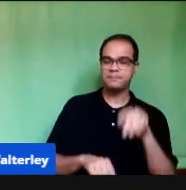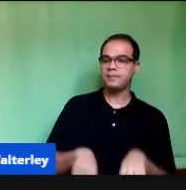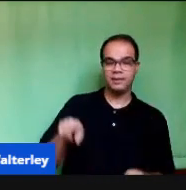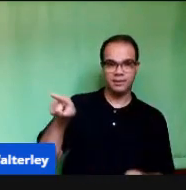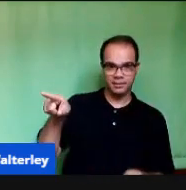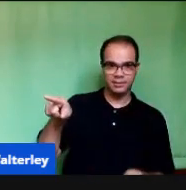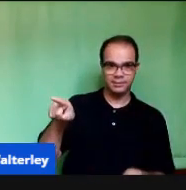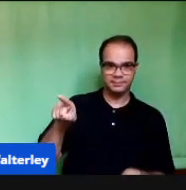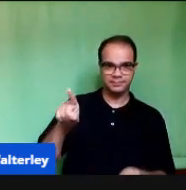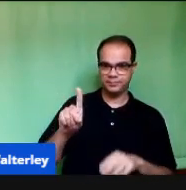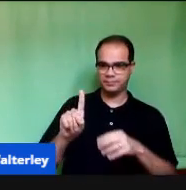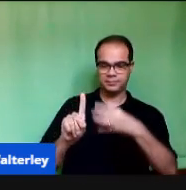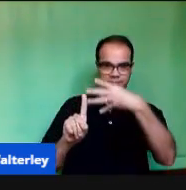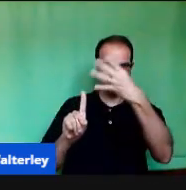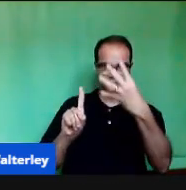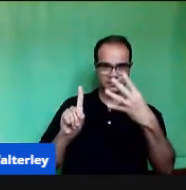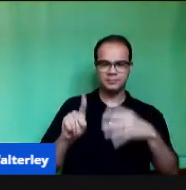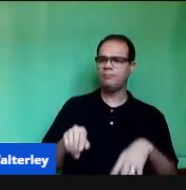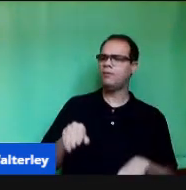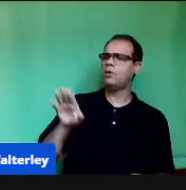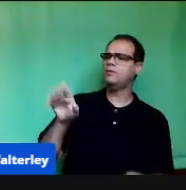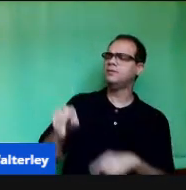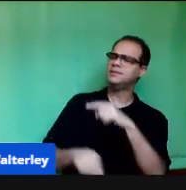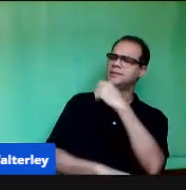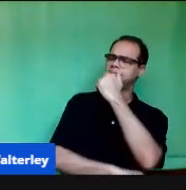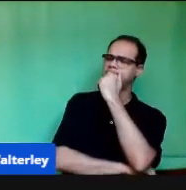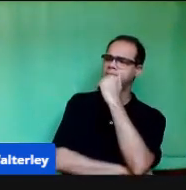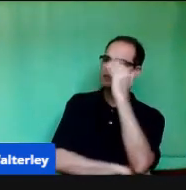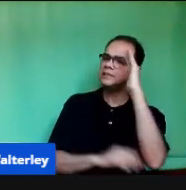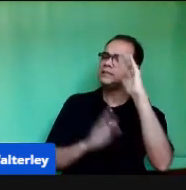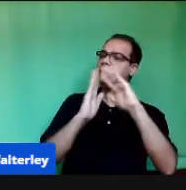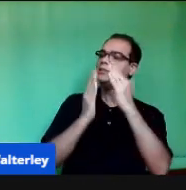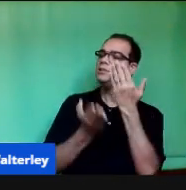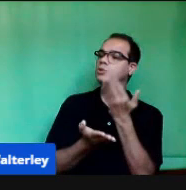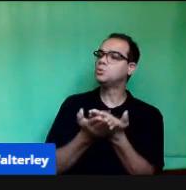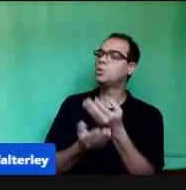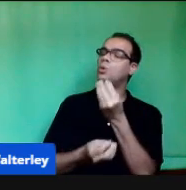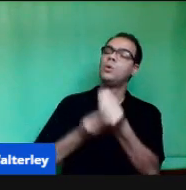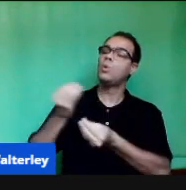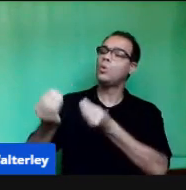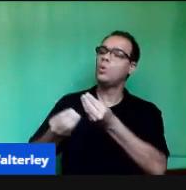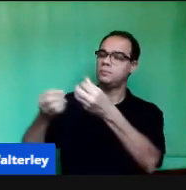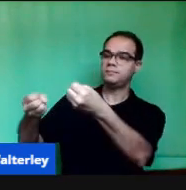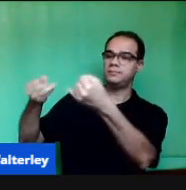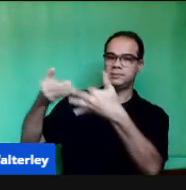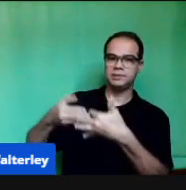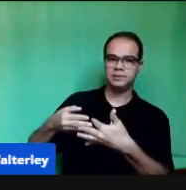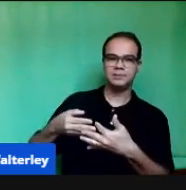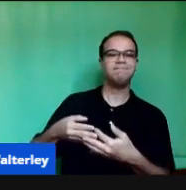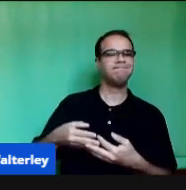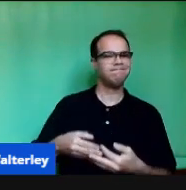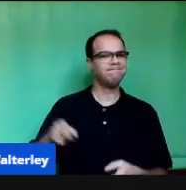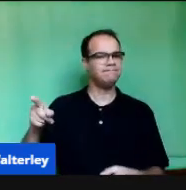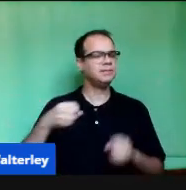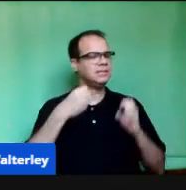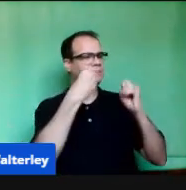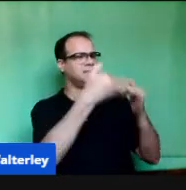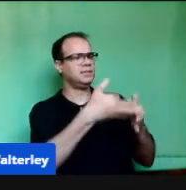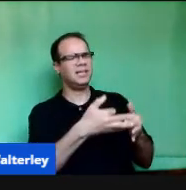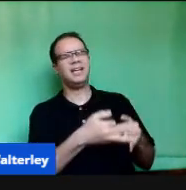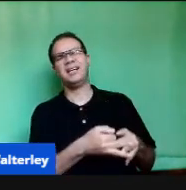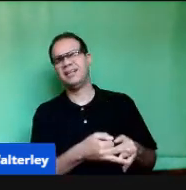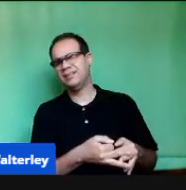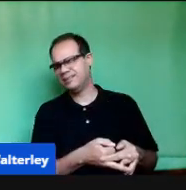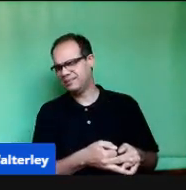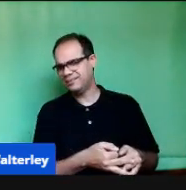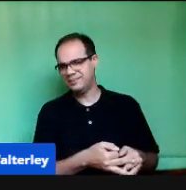escola como uma experiência muito traumática na vida dele. Quando esse estudante vai ter um pouco de apoio, ele ainda vai ter